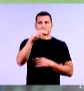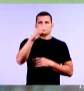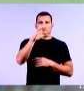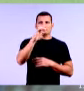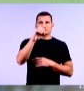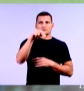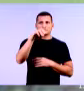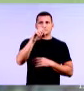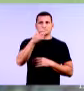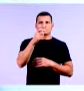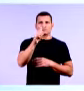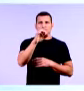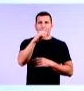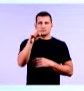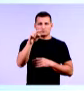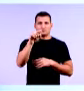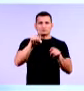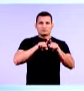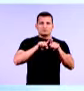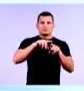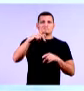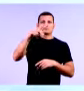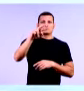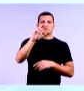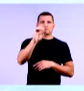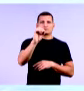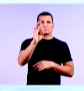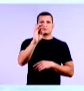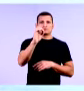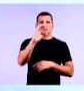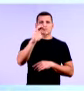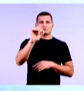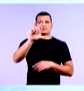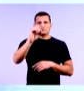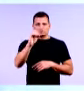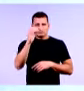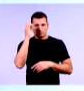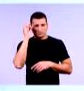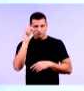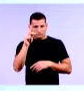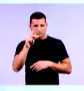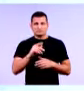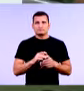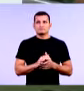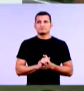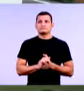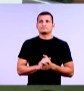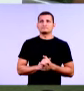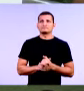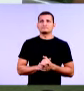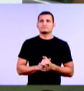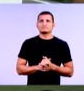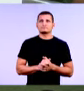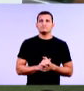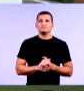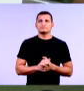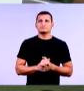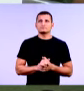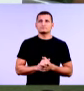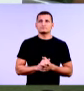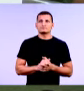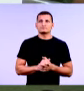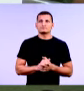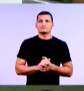conferir. Ok? Muito bem. Então agora vamos trabalhar em cima